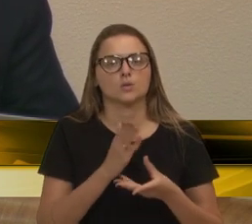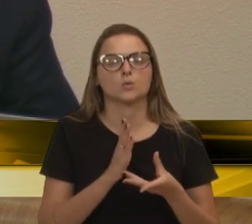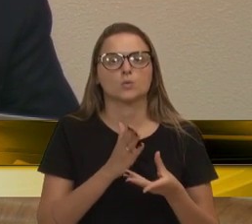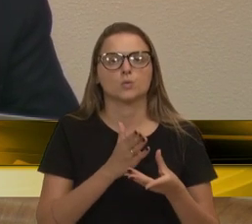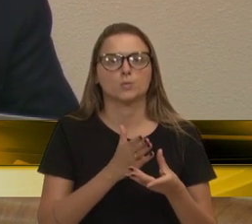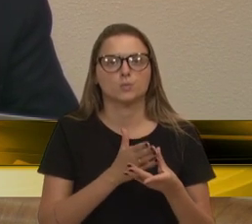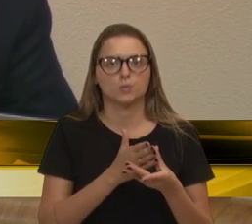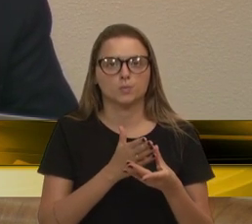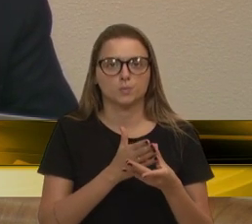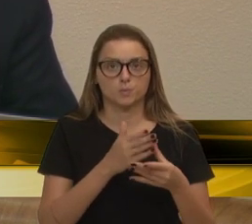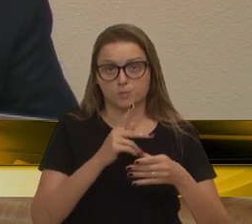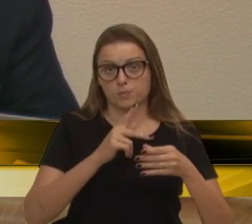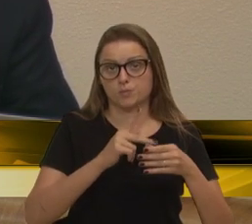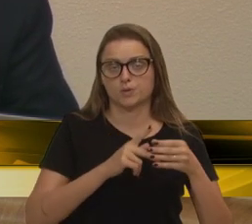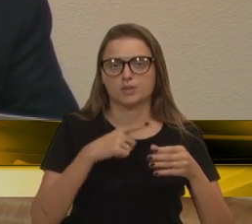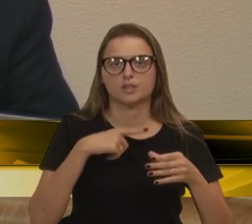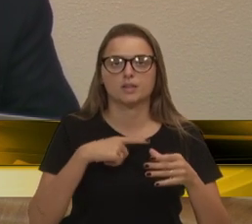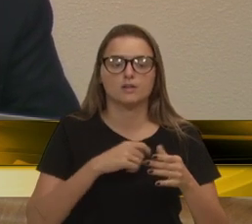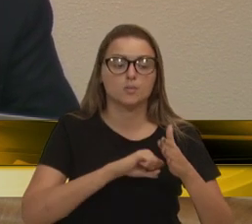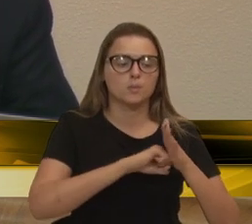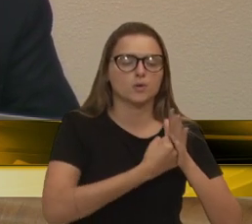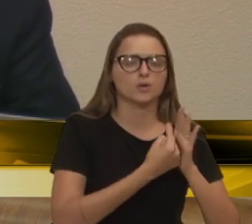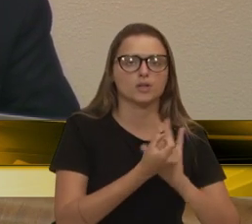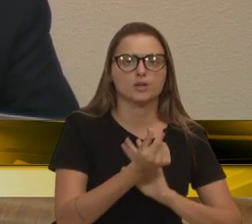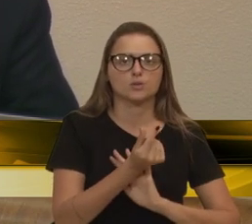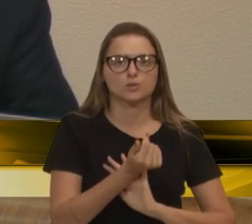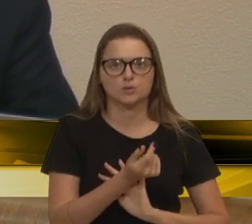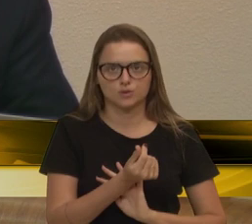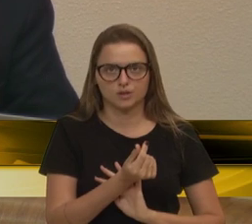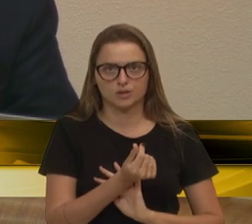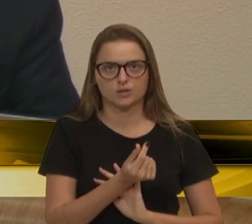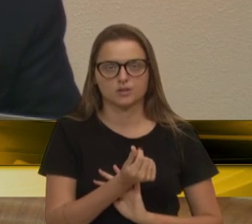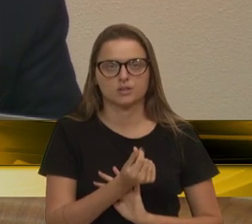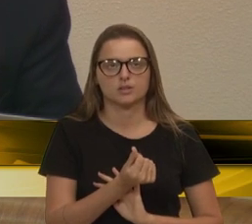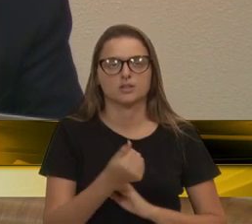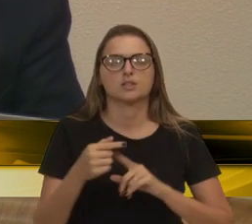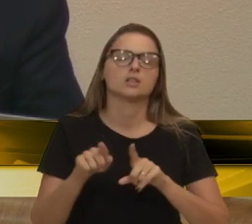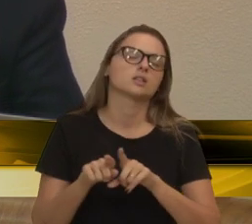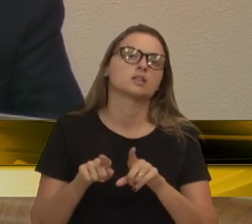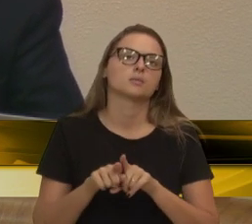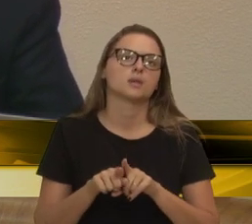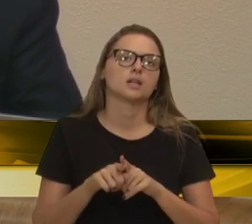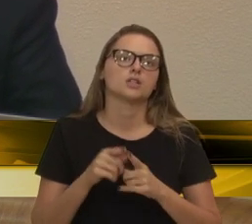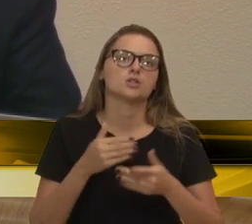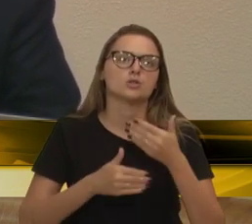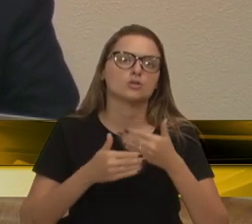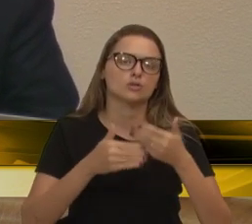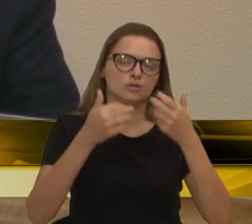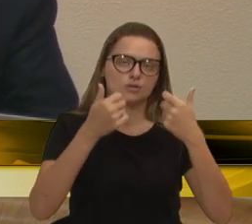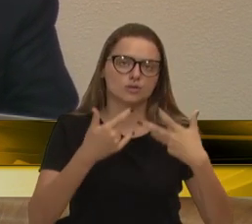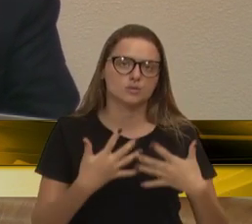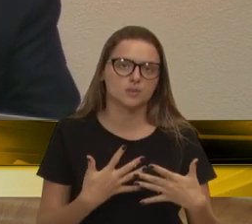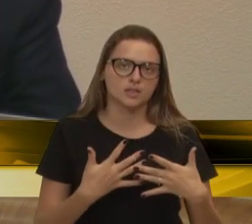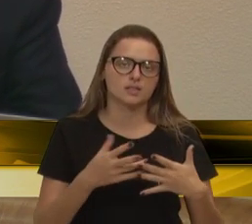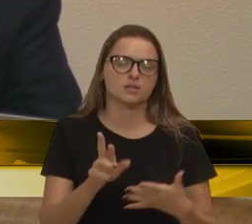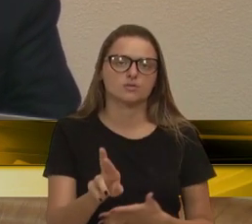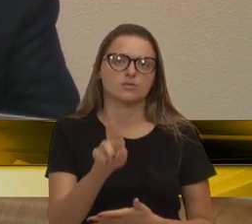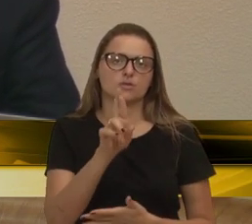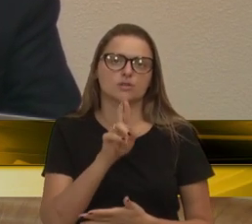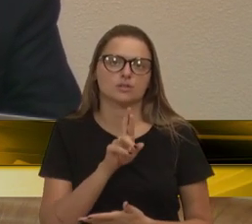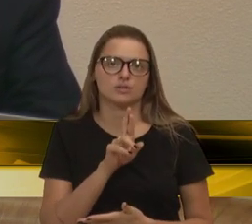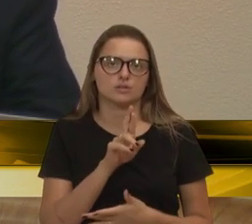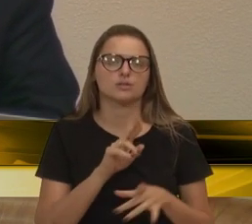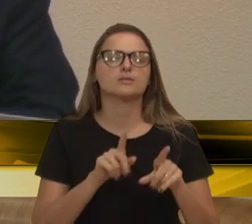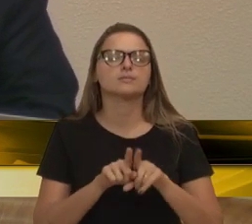eventualmente, bloqueio dos valores sequestrados, com a liberação de valores. Haja vista o deferimento de tutela provisória nos autos